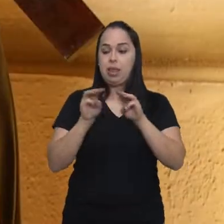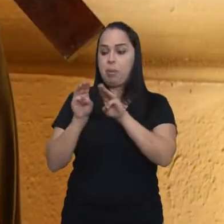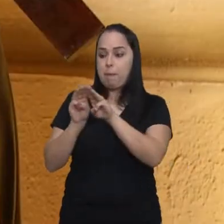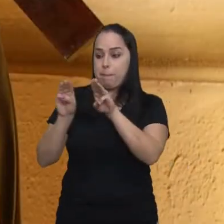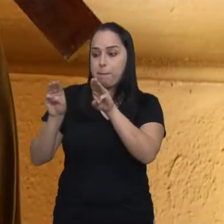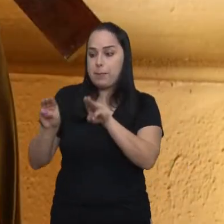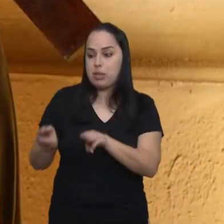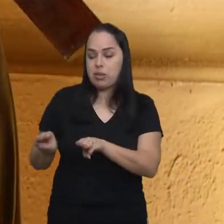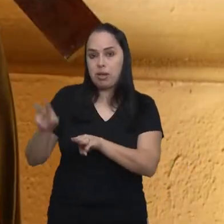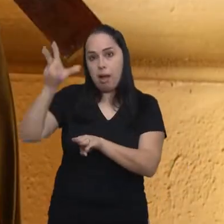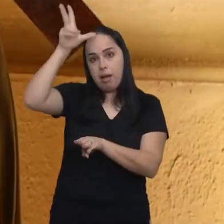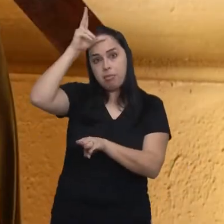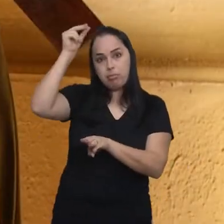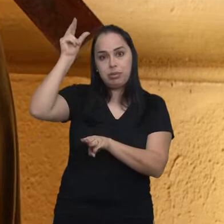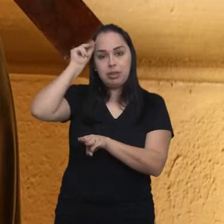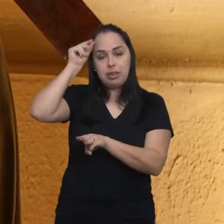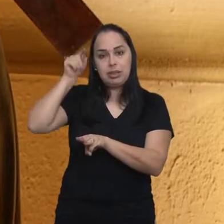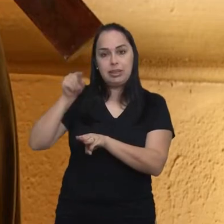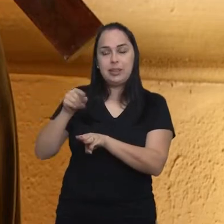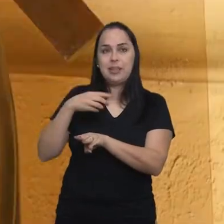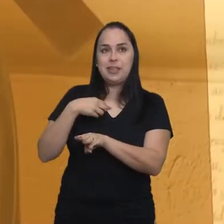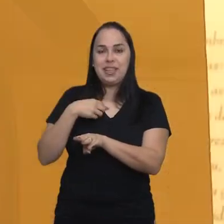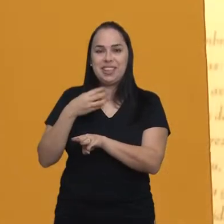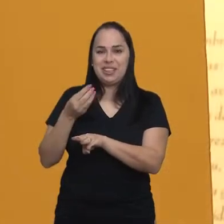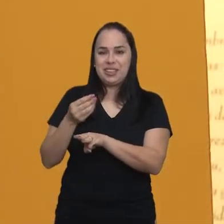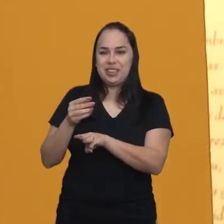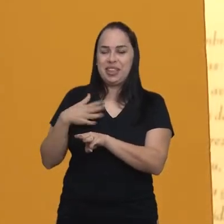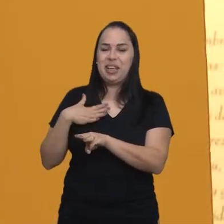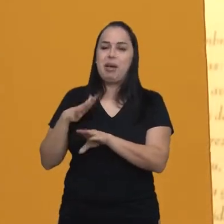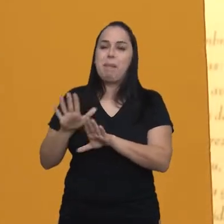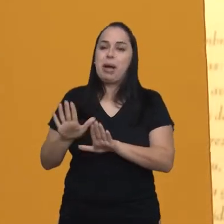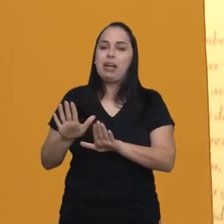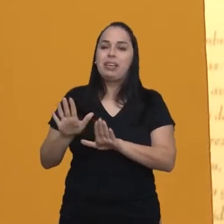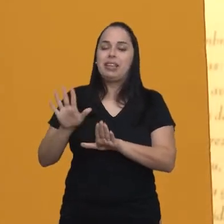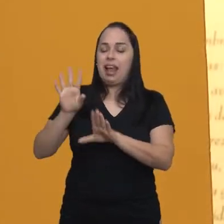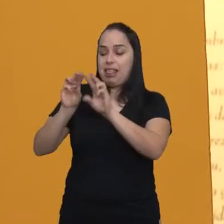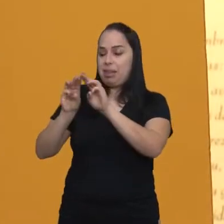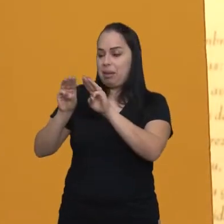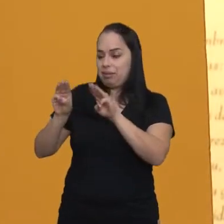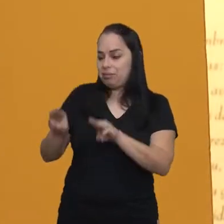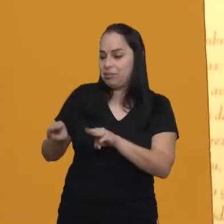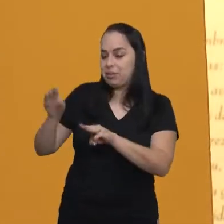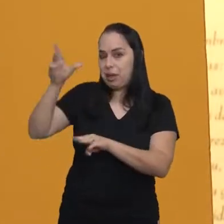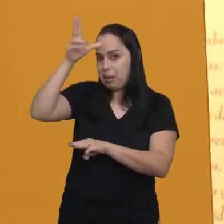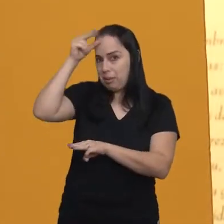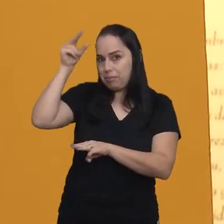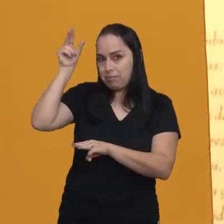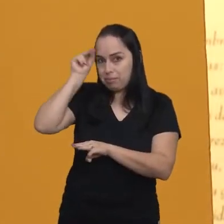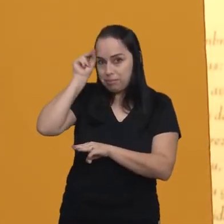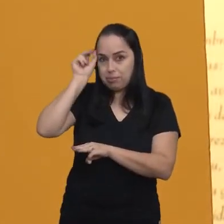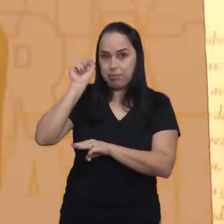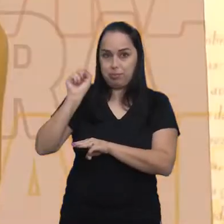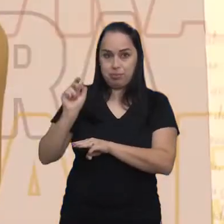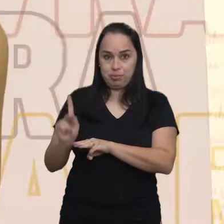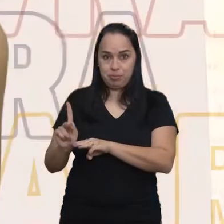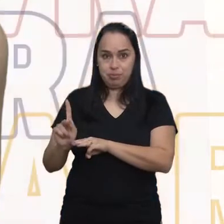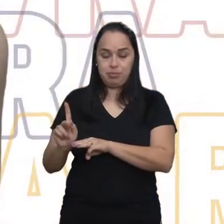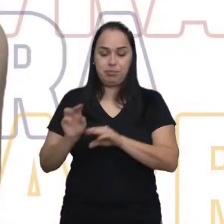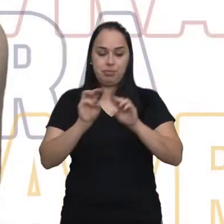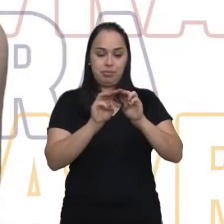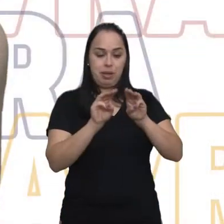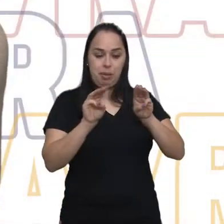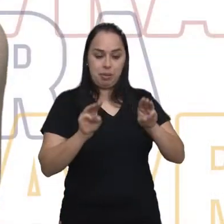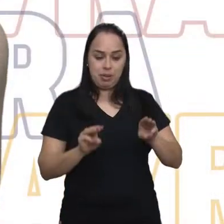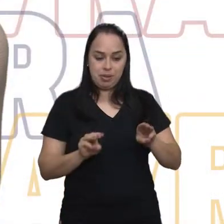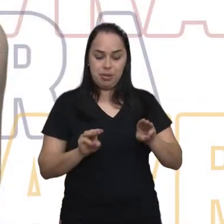Museu Municipal. Eu não gosto muito dessa palavra, mas é bem assim que a gente trata e é tratado. O Museu de